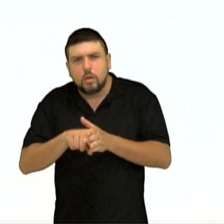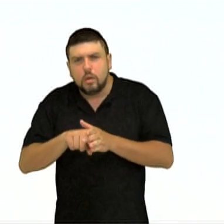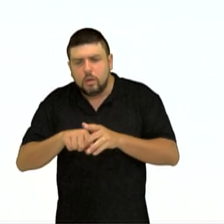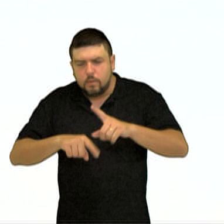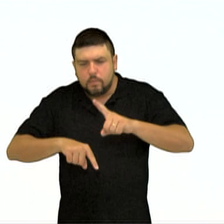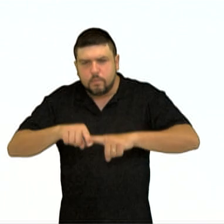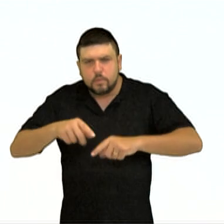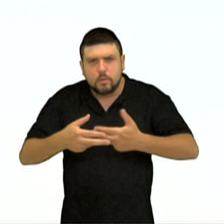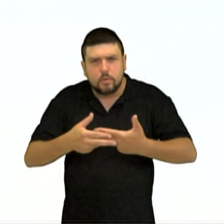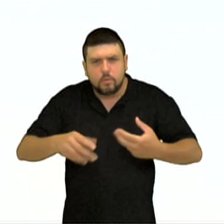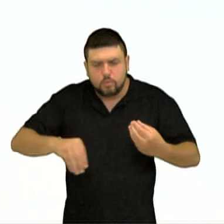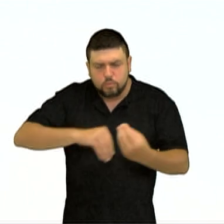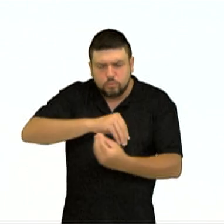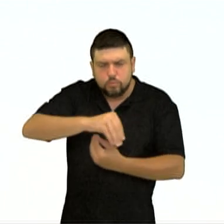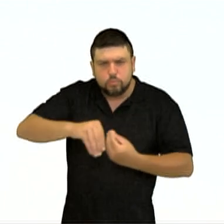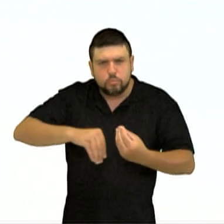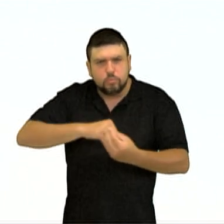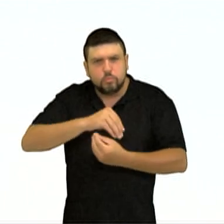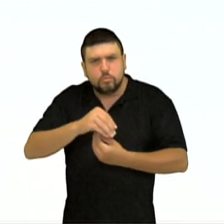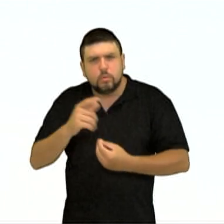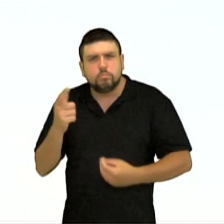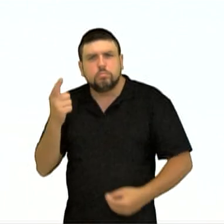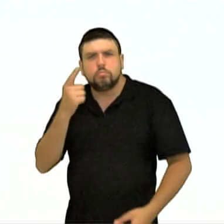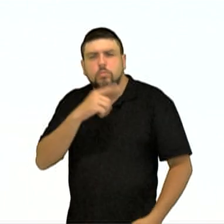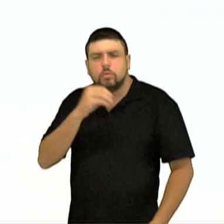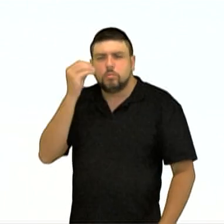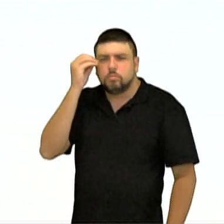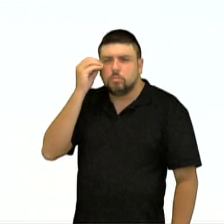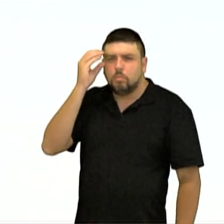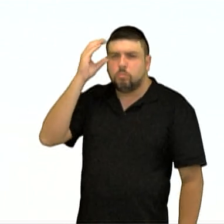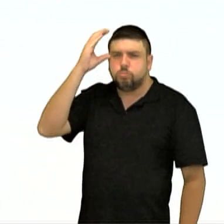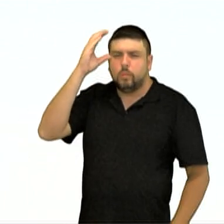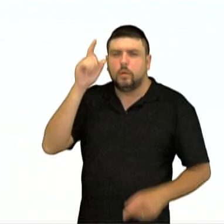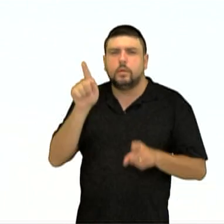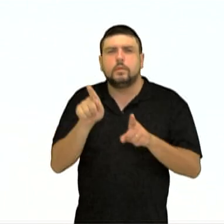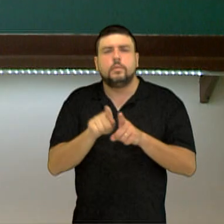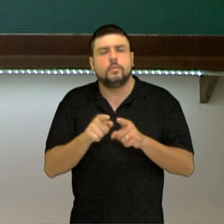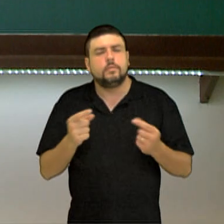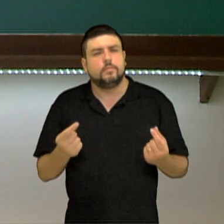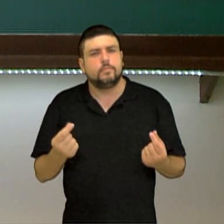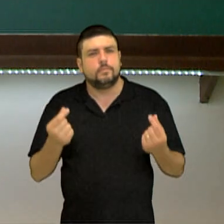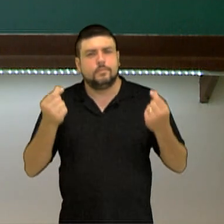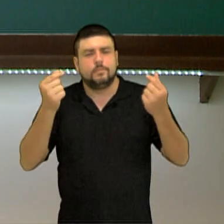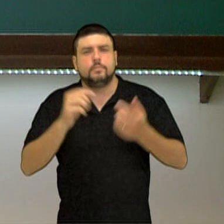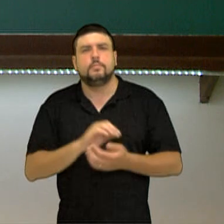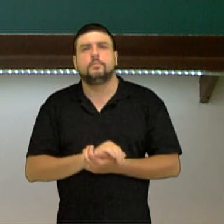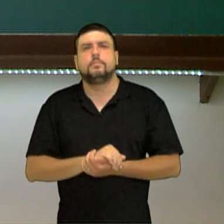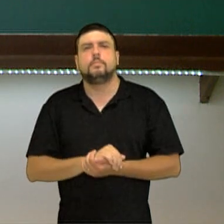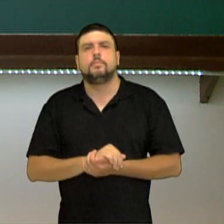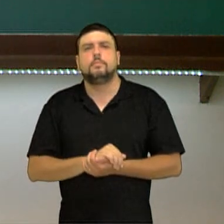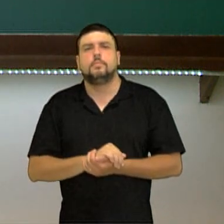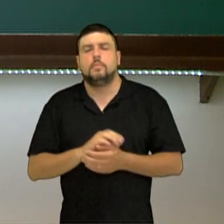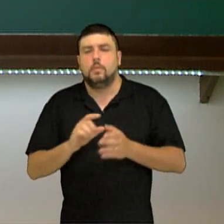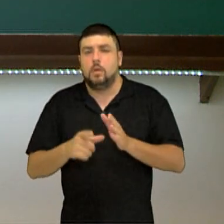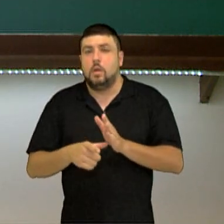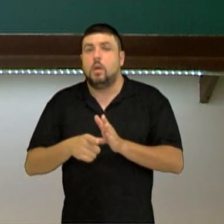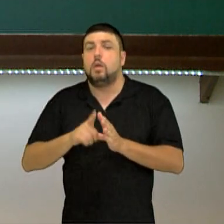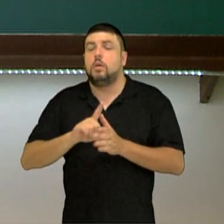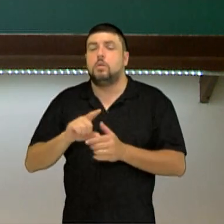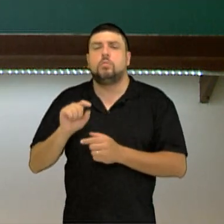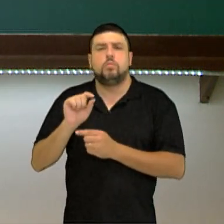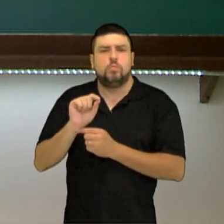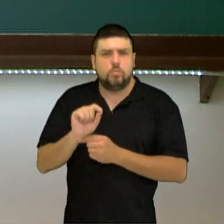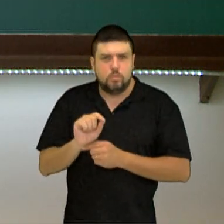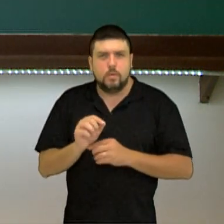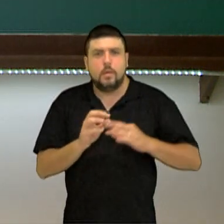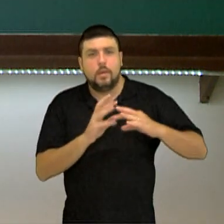de conhecimento e riqueza. Então, nós vimos agora há pouco, né, que os alquimistas não eram muito bem